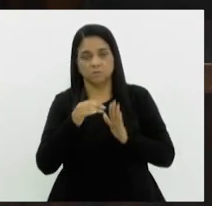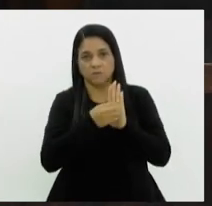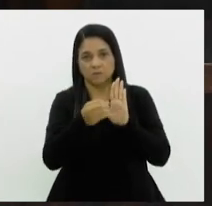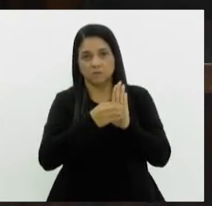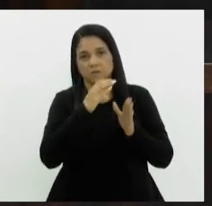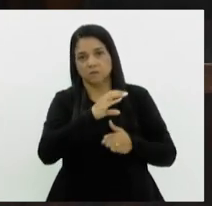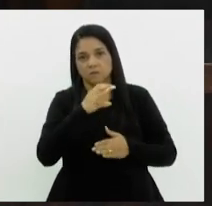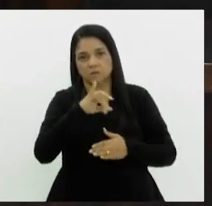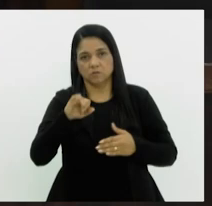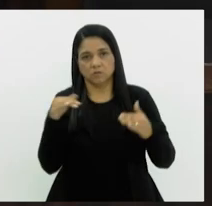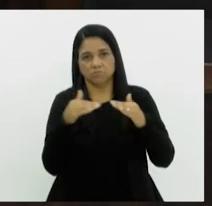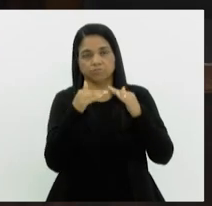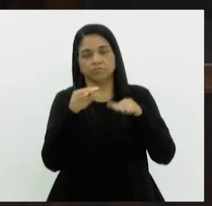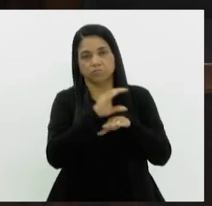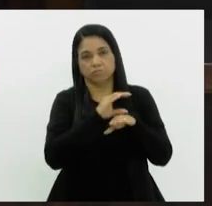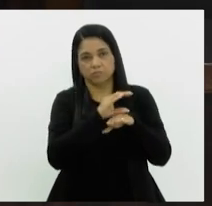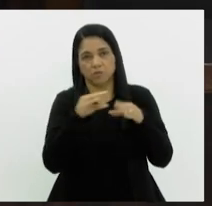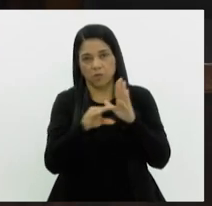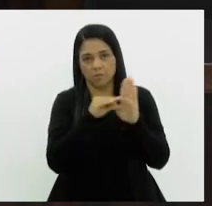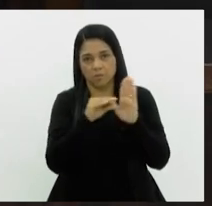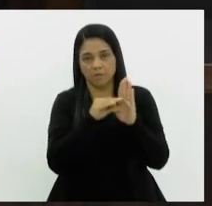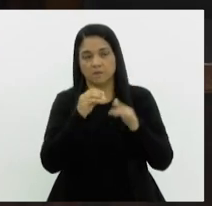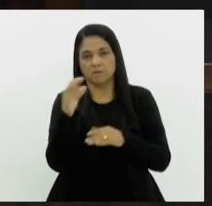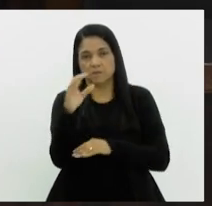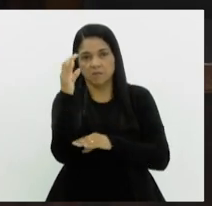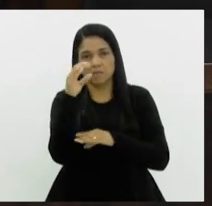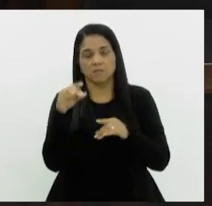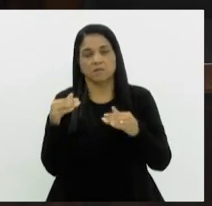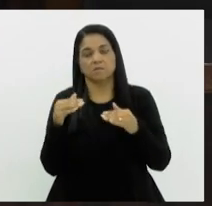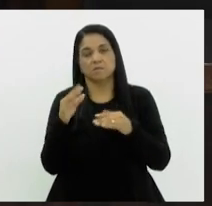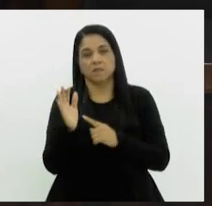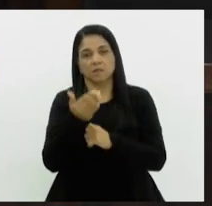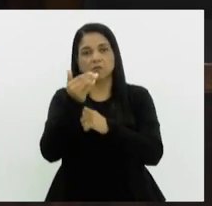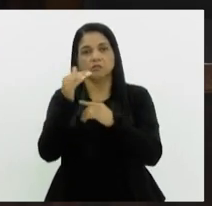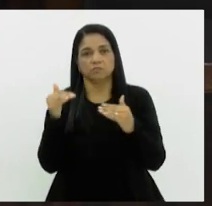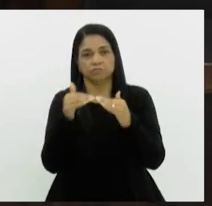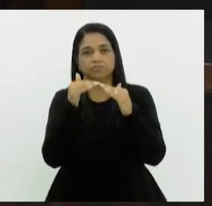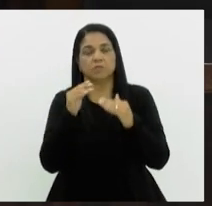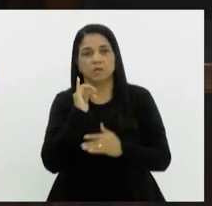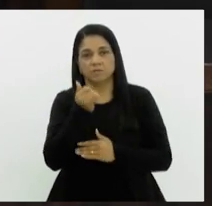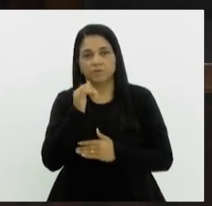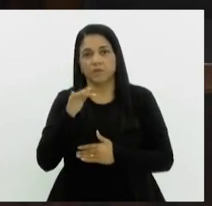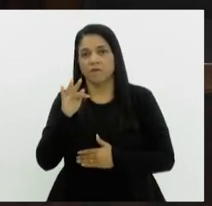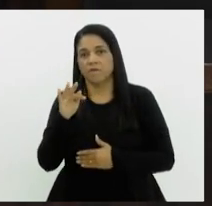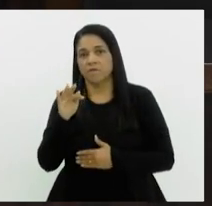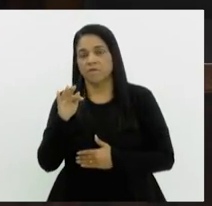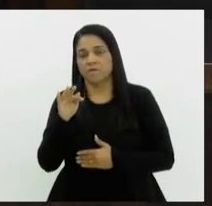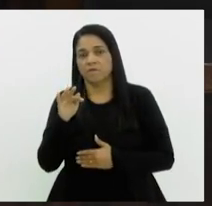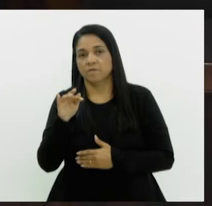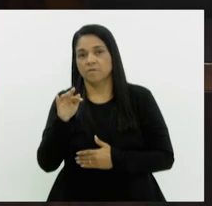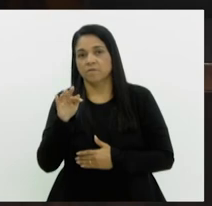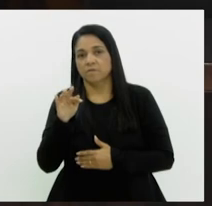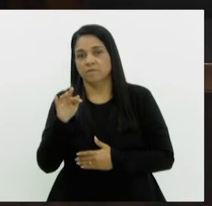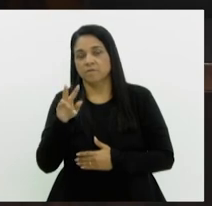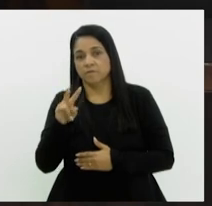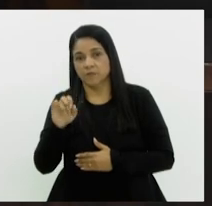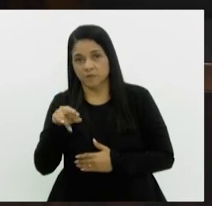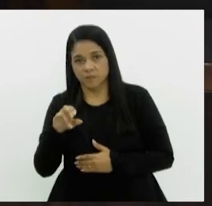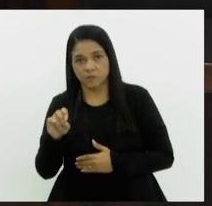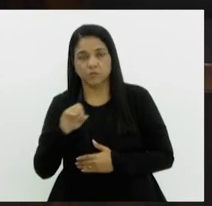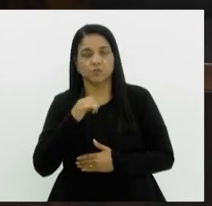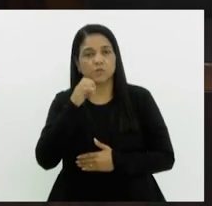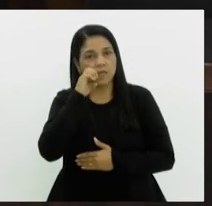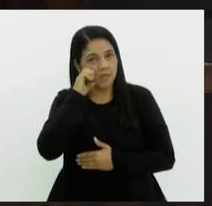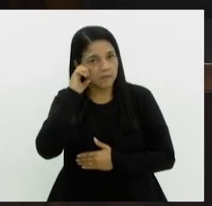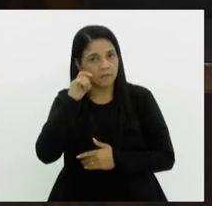pela condicionalidade com emendas, ciência e tecnologia favorável. Relator, deputados Vinícius Cozzolino e Érica